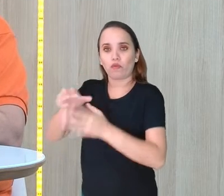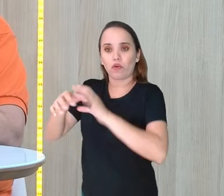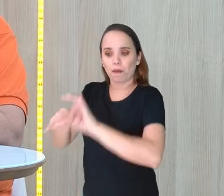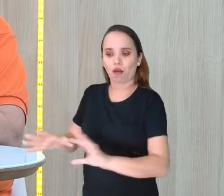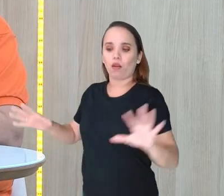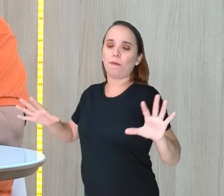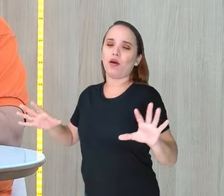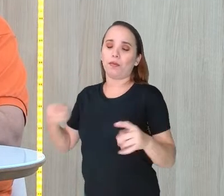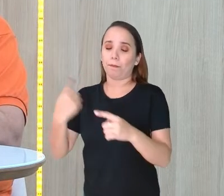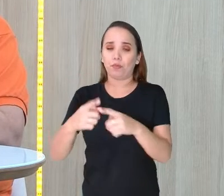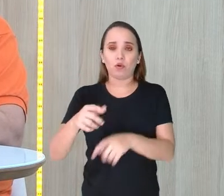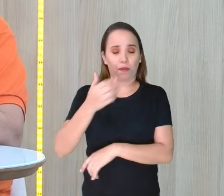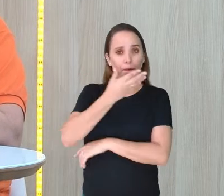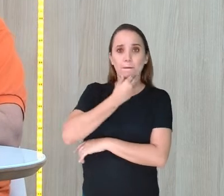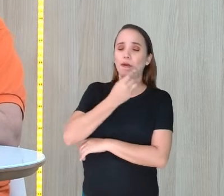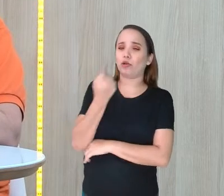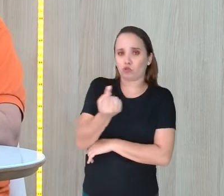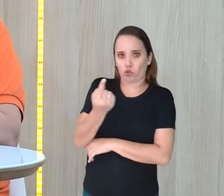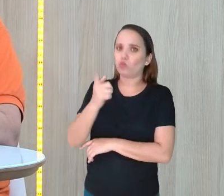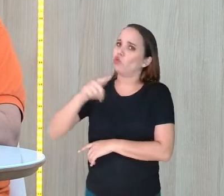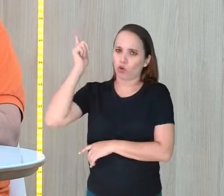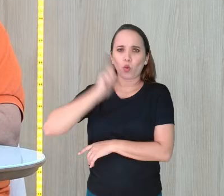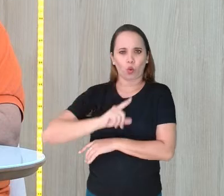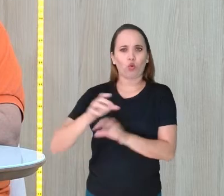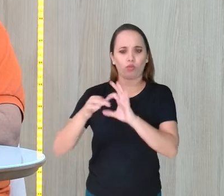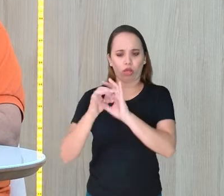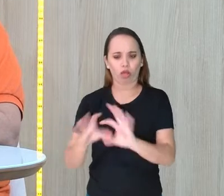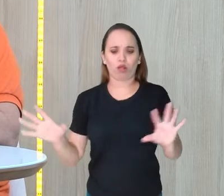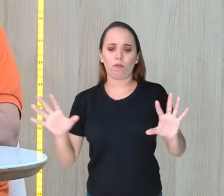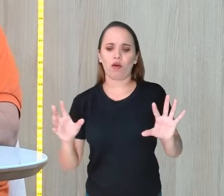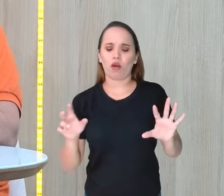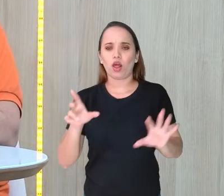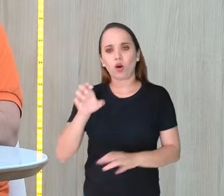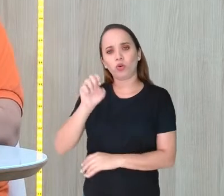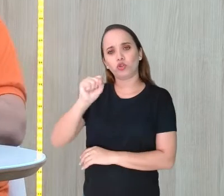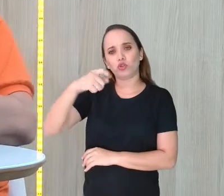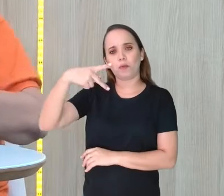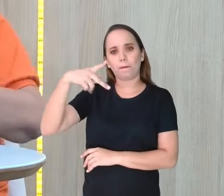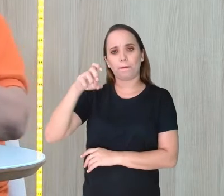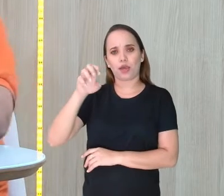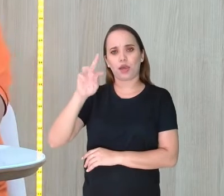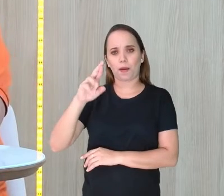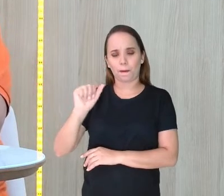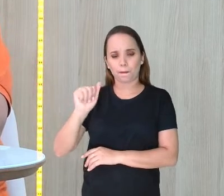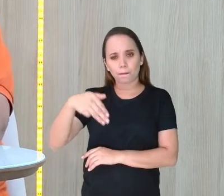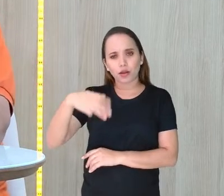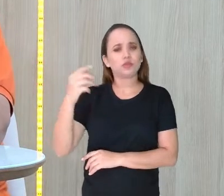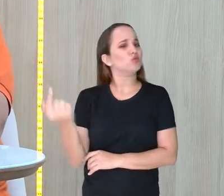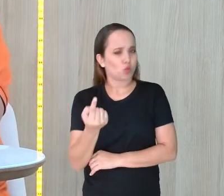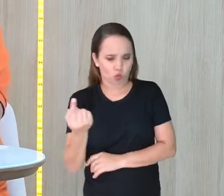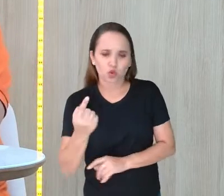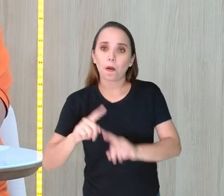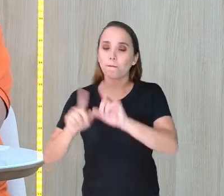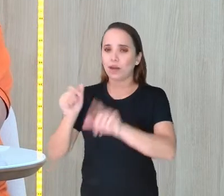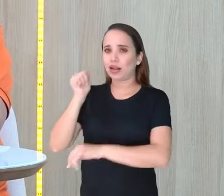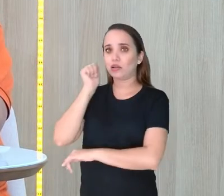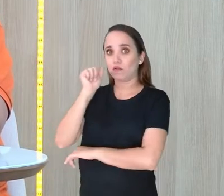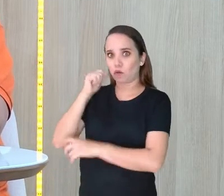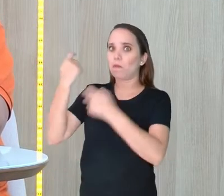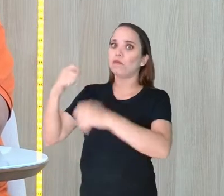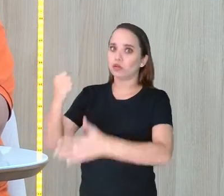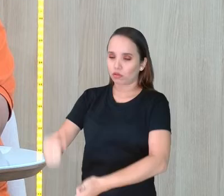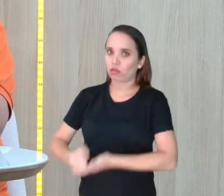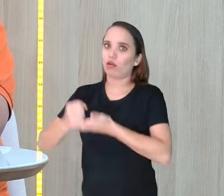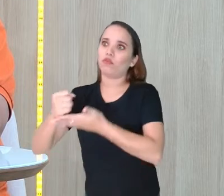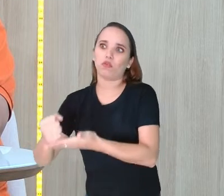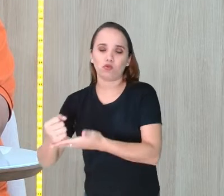os espermatozoides. Outra coisa, o rio, o lago, né? Eles precisam, tanto o gameta masculino e o